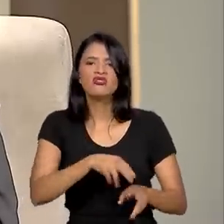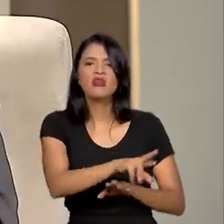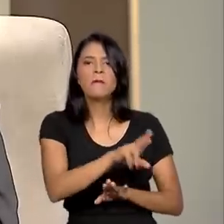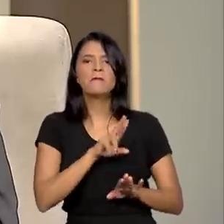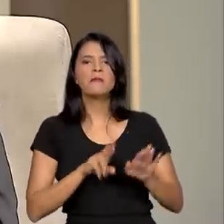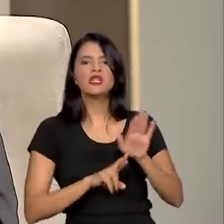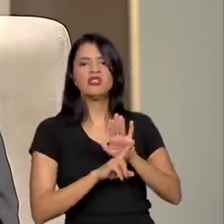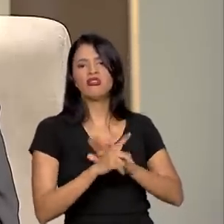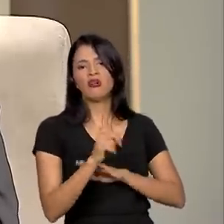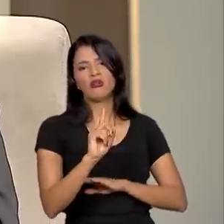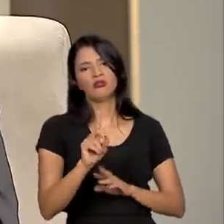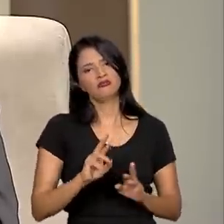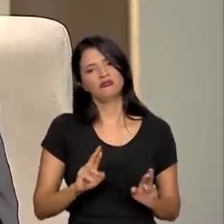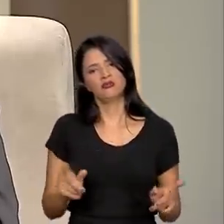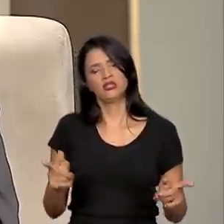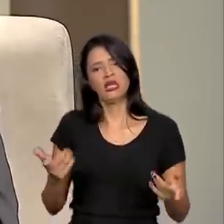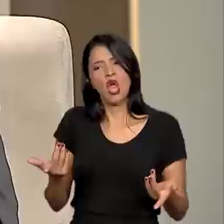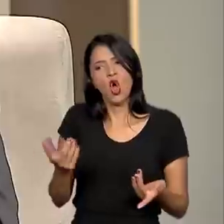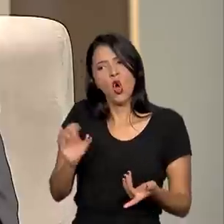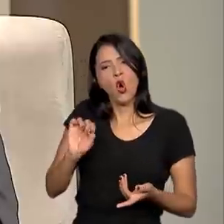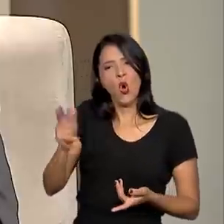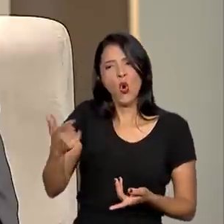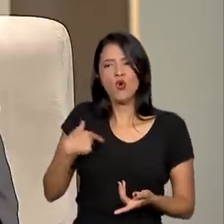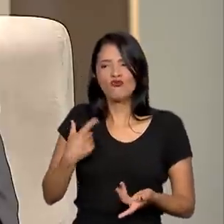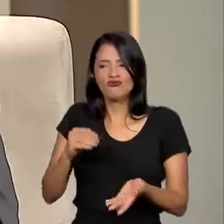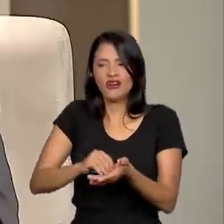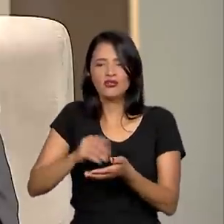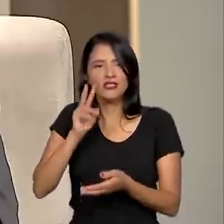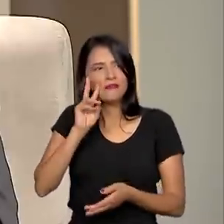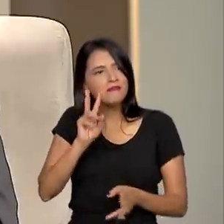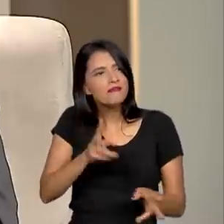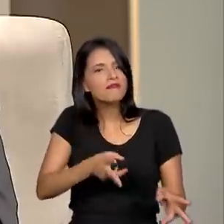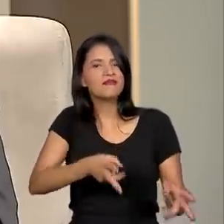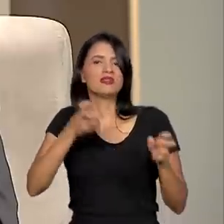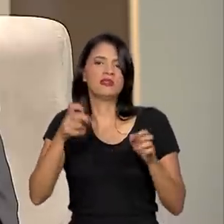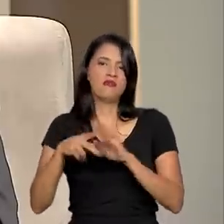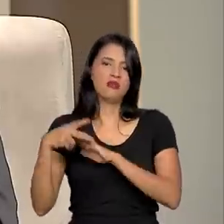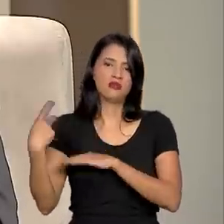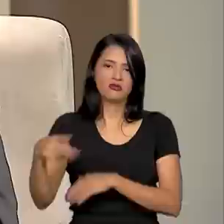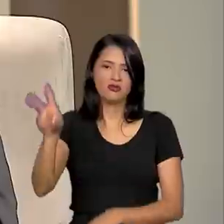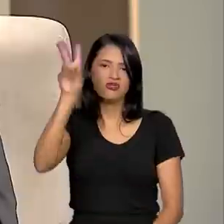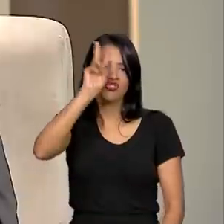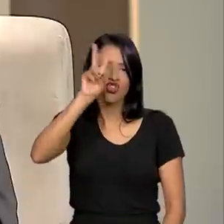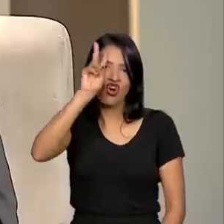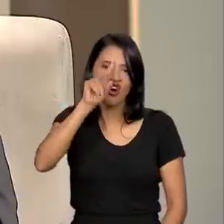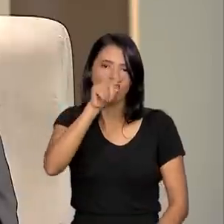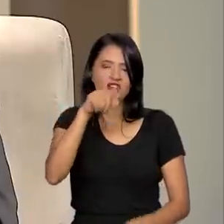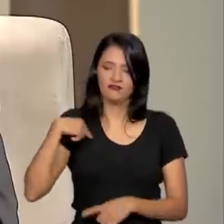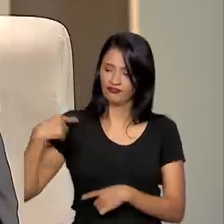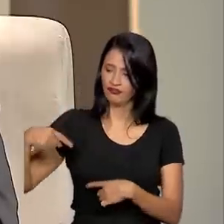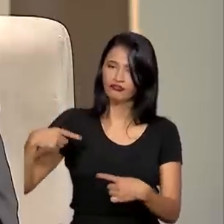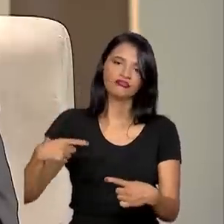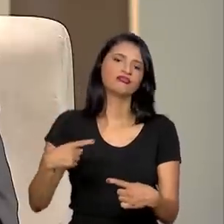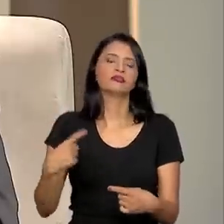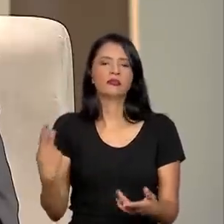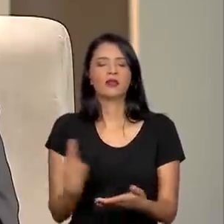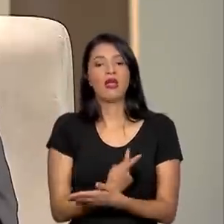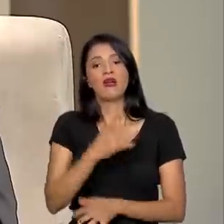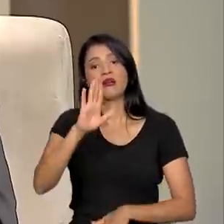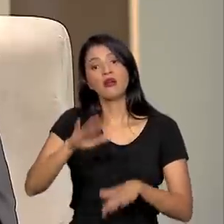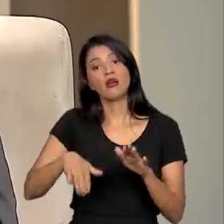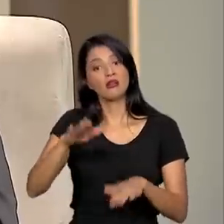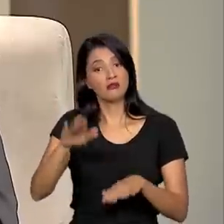aqueles monumentos ou não enxergam a sua própria história endividada com aquilo. Que muitas